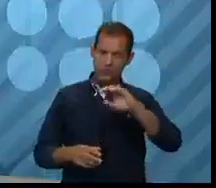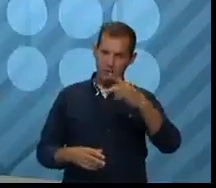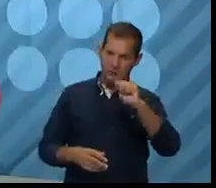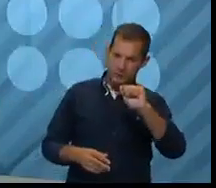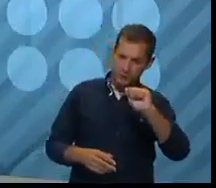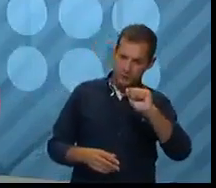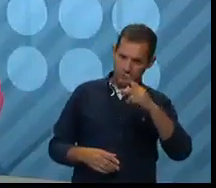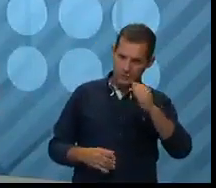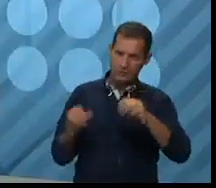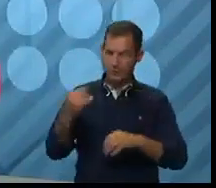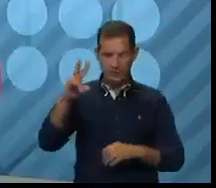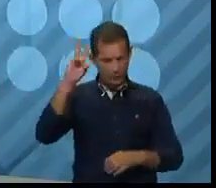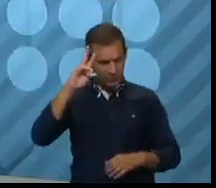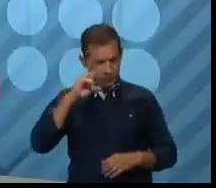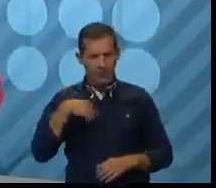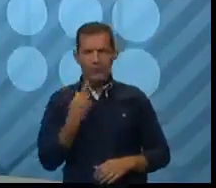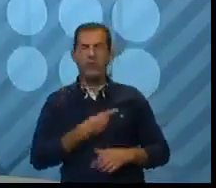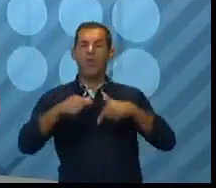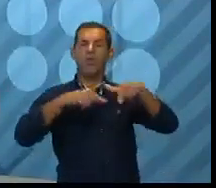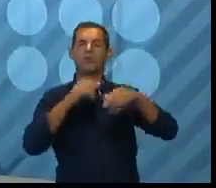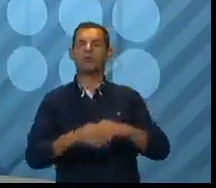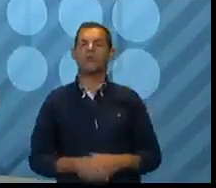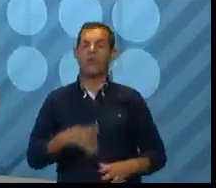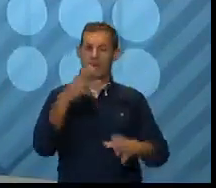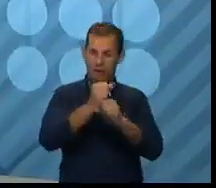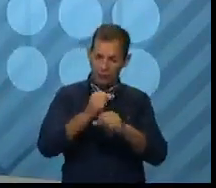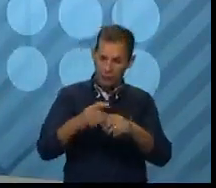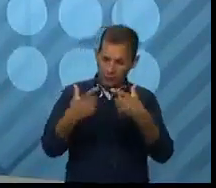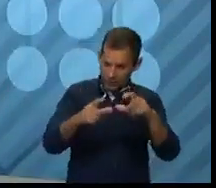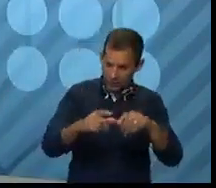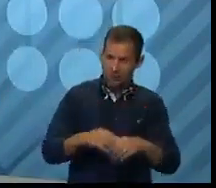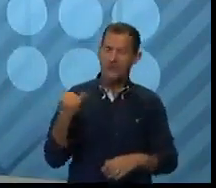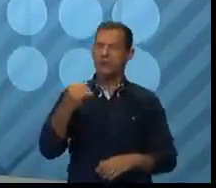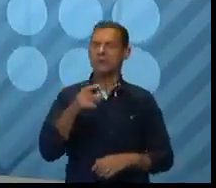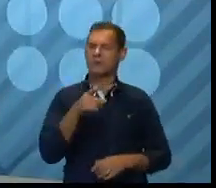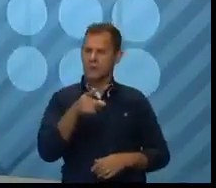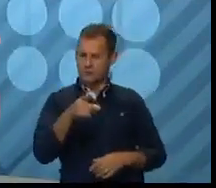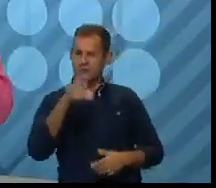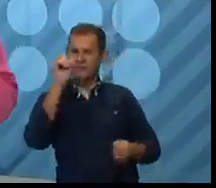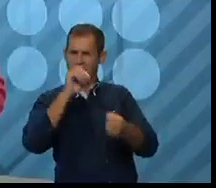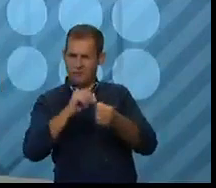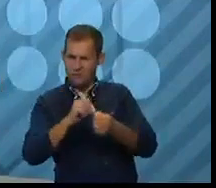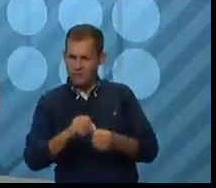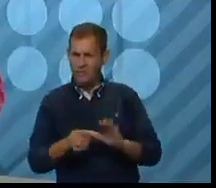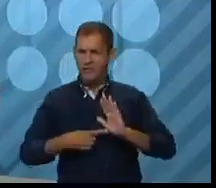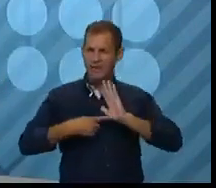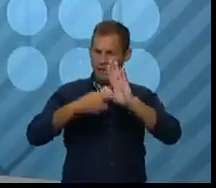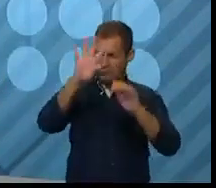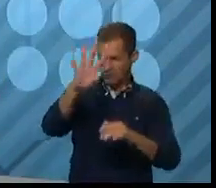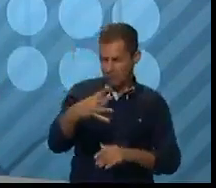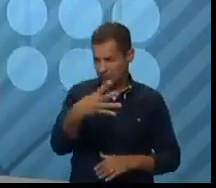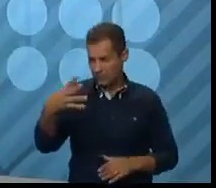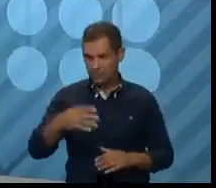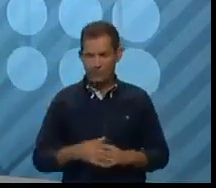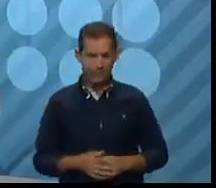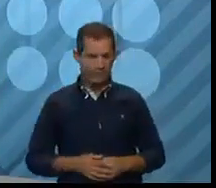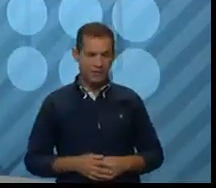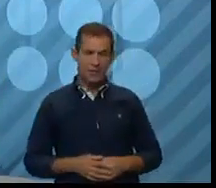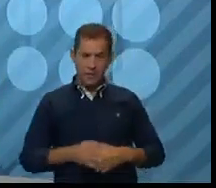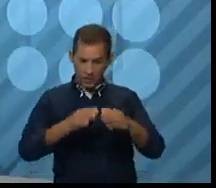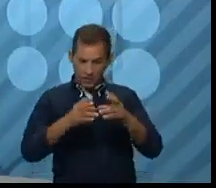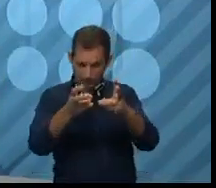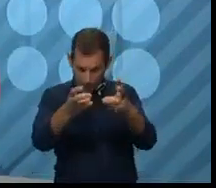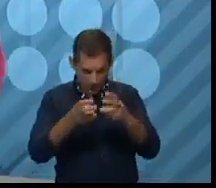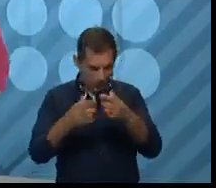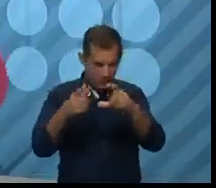é importante você relembrar? Quando a gente trabalha com cálculo de áreas, é importante que você faça a representação gráfica, atente-se ao